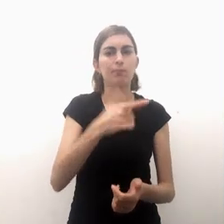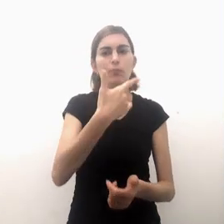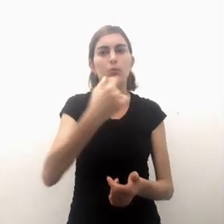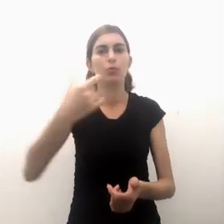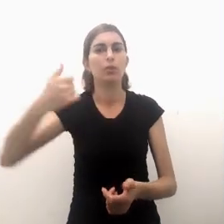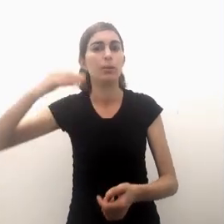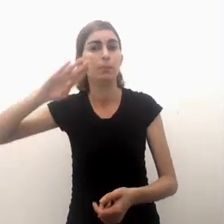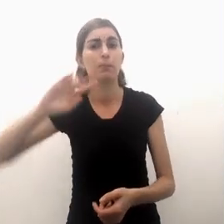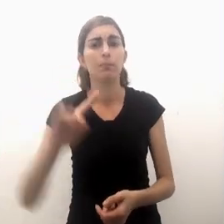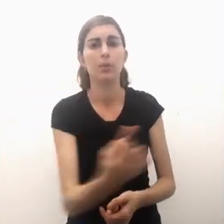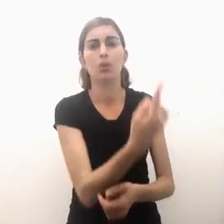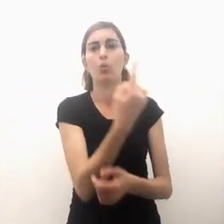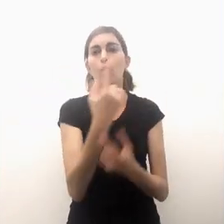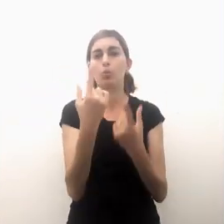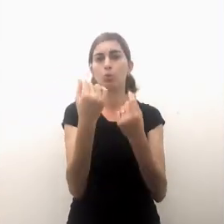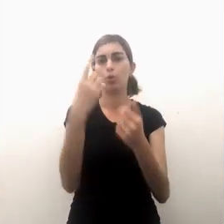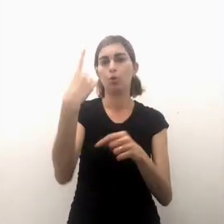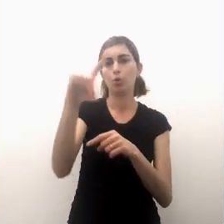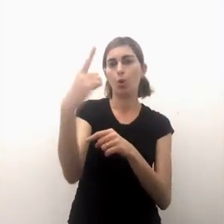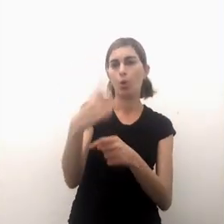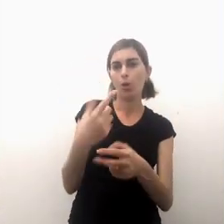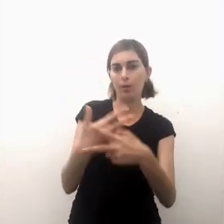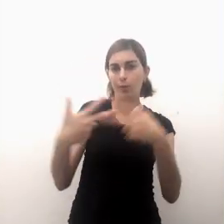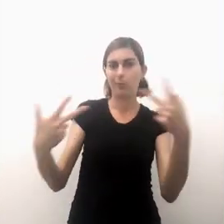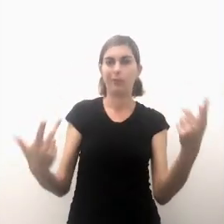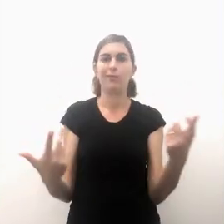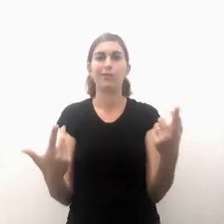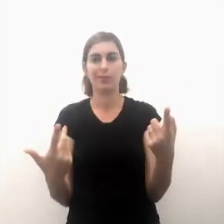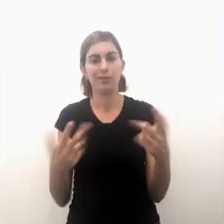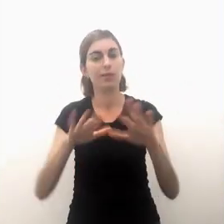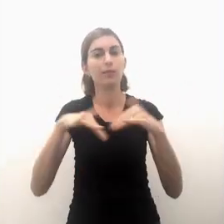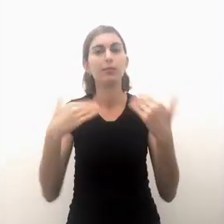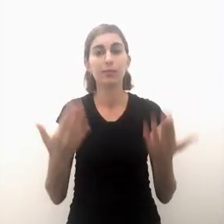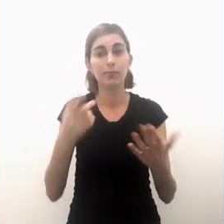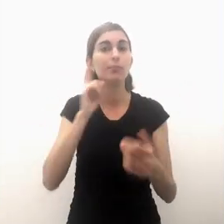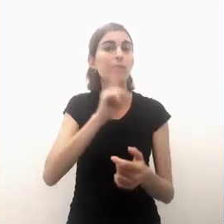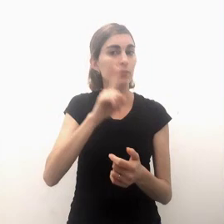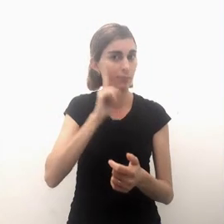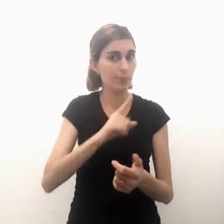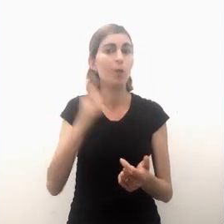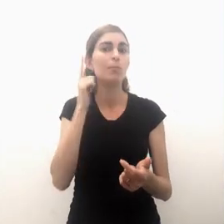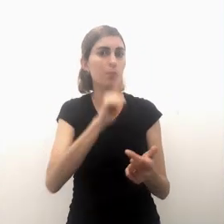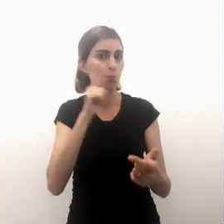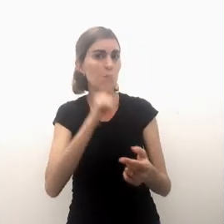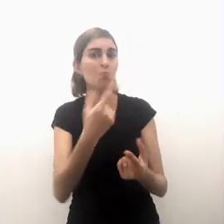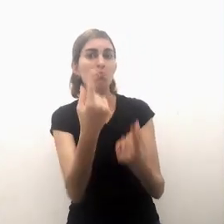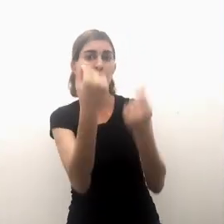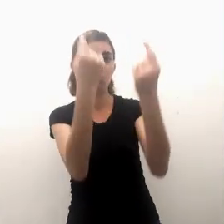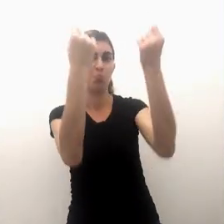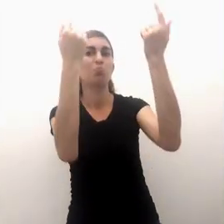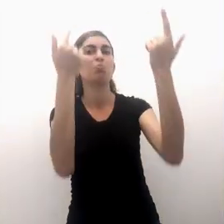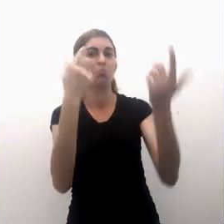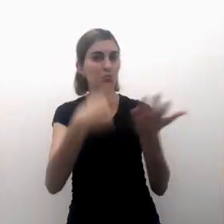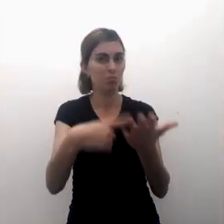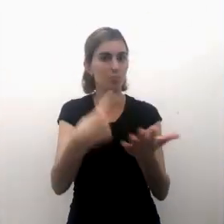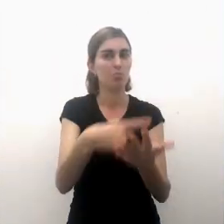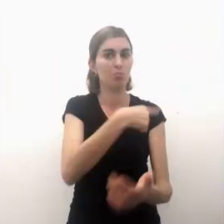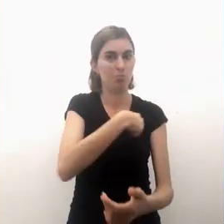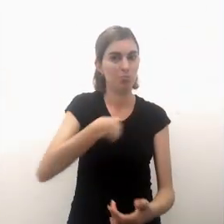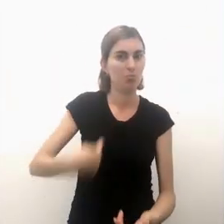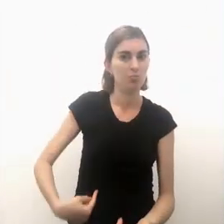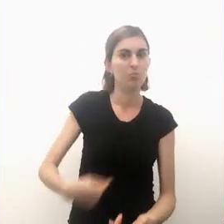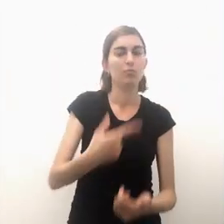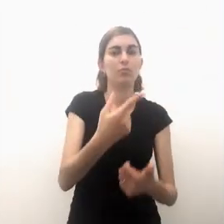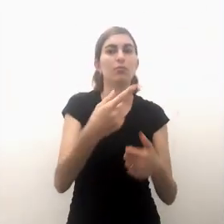né, 200 bilhões de dólares em produtos e serviços. Então os americanos iam lucrar muito com esse